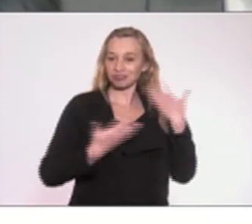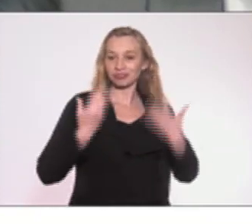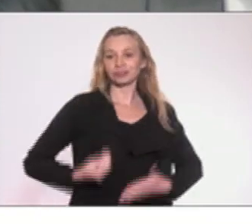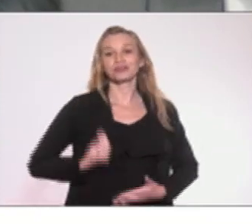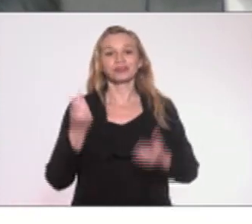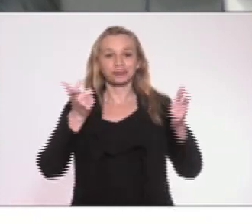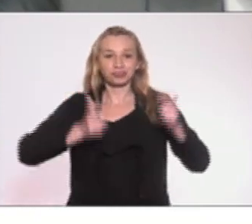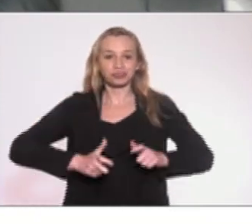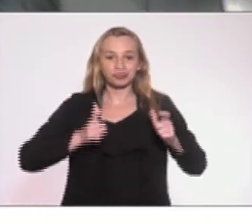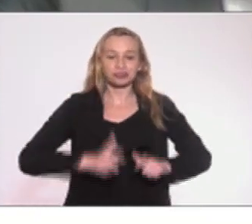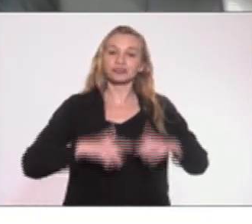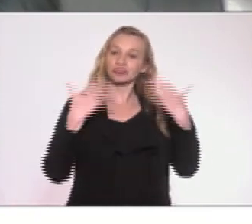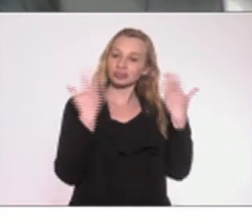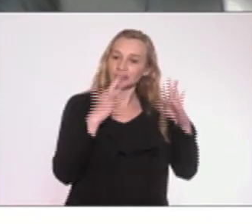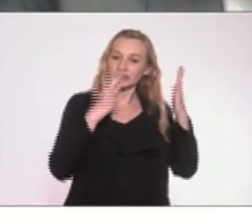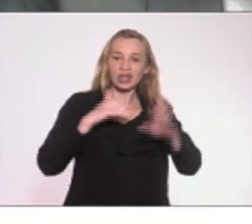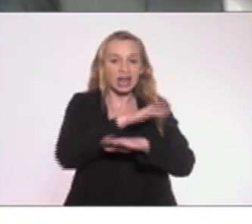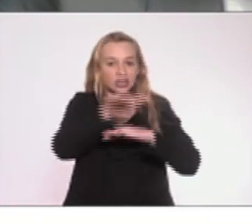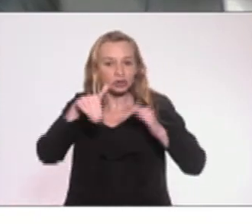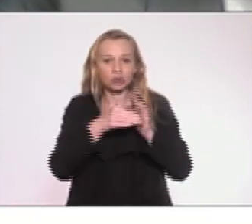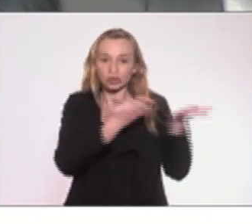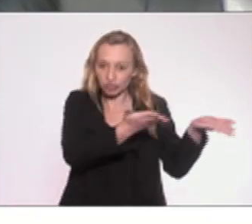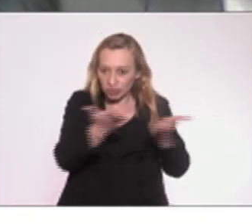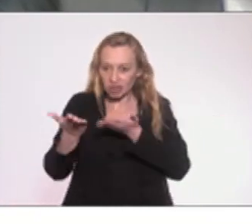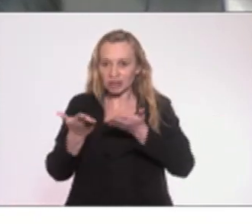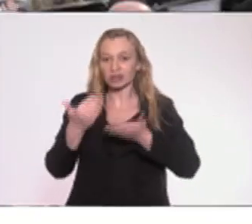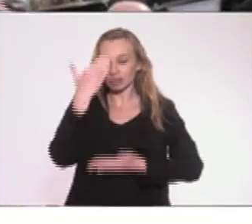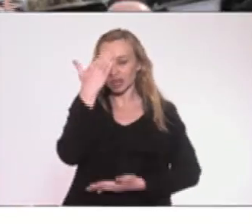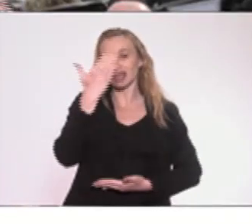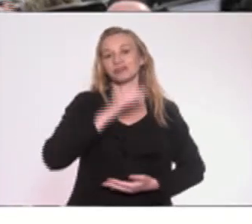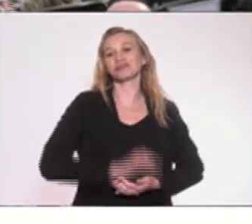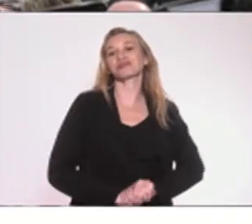e parabenizo a todos os homenageados. Muito obrigado.